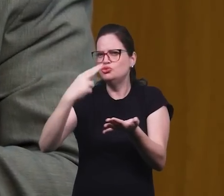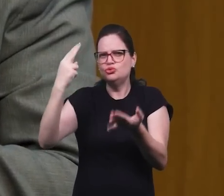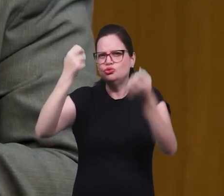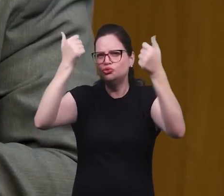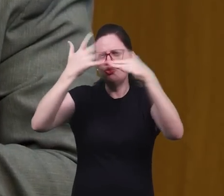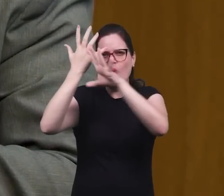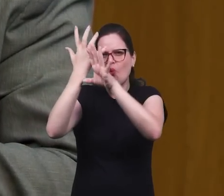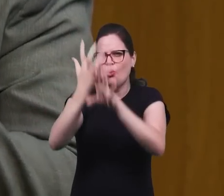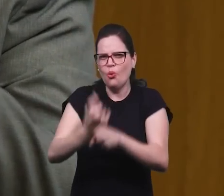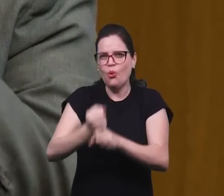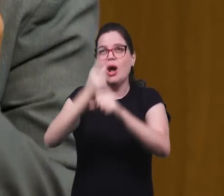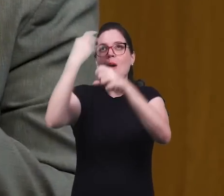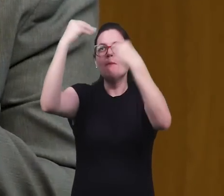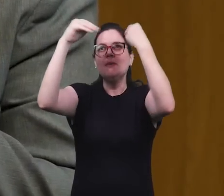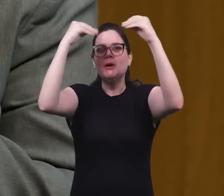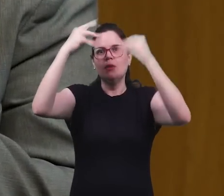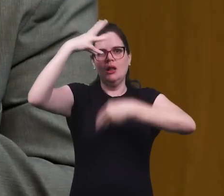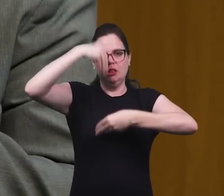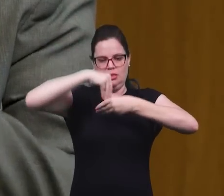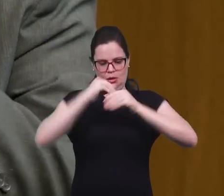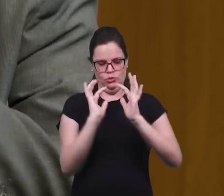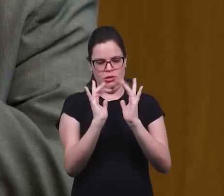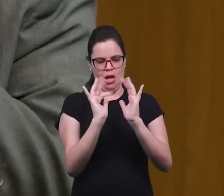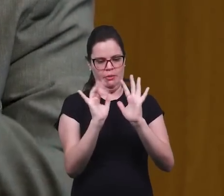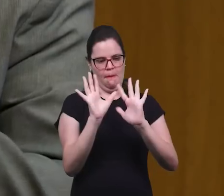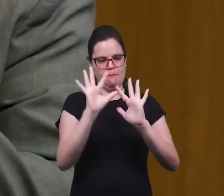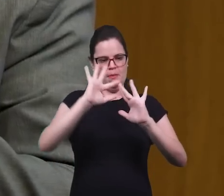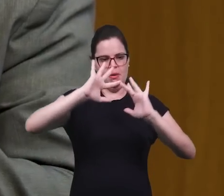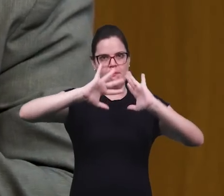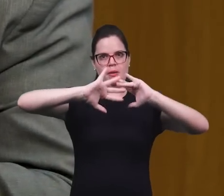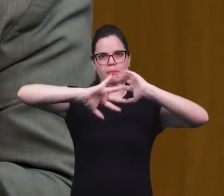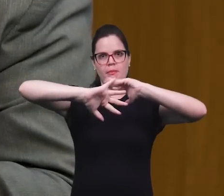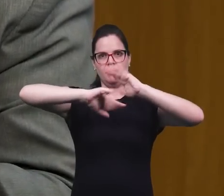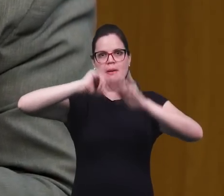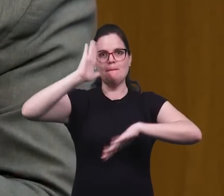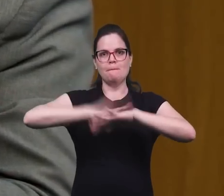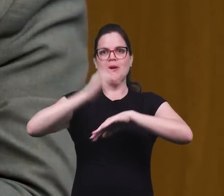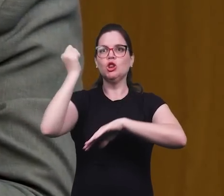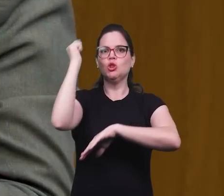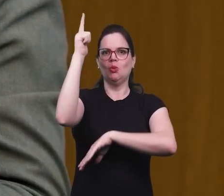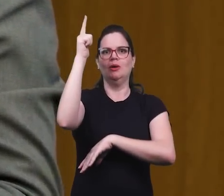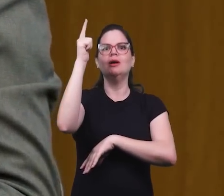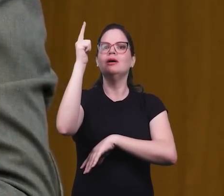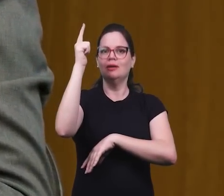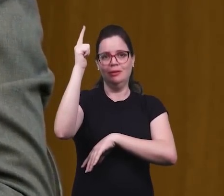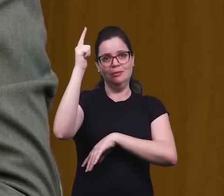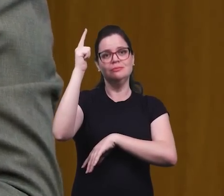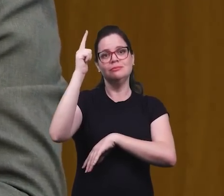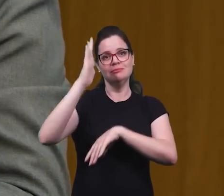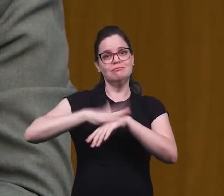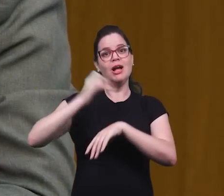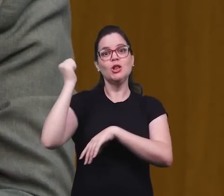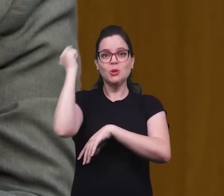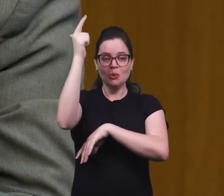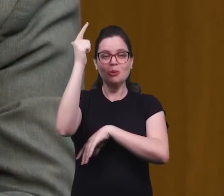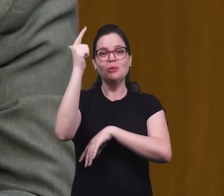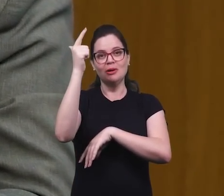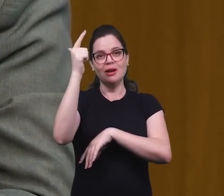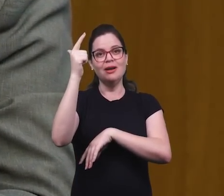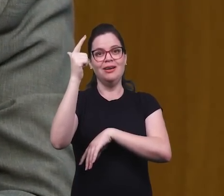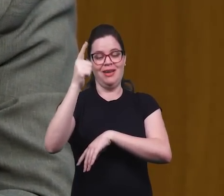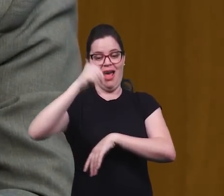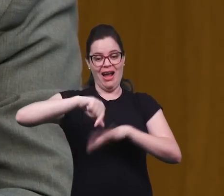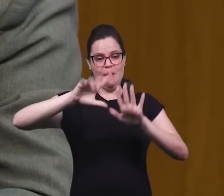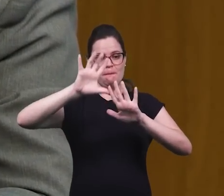assim extraordinária, mas as conexões que estão acontecendo do nosso cérebro são superiores às estrelas que tem